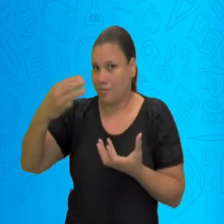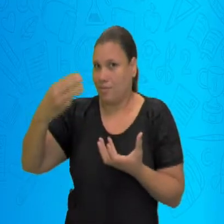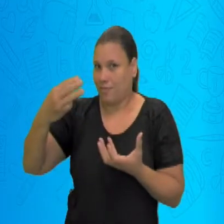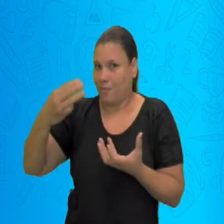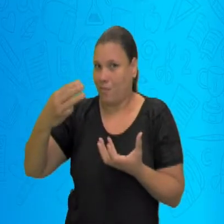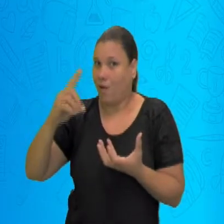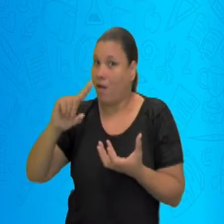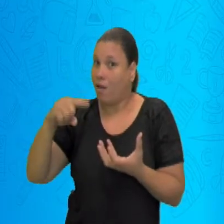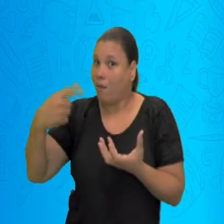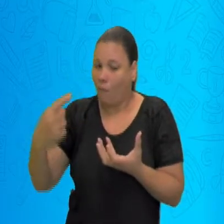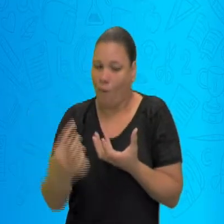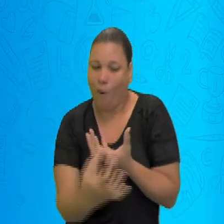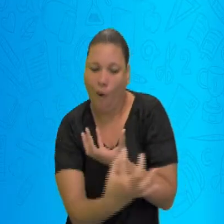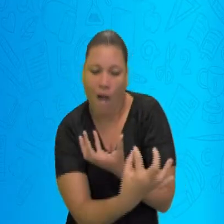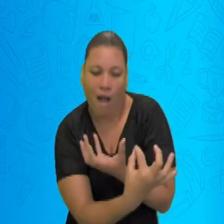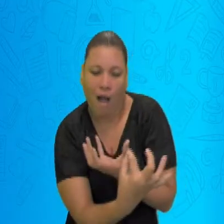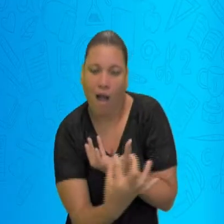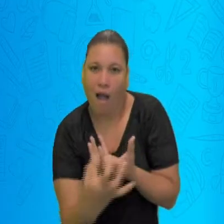de Capricórnio.